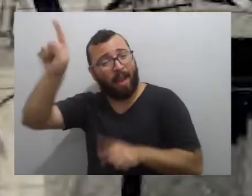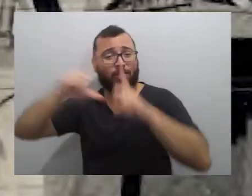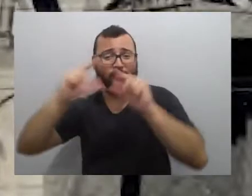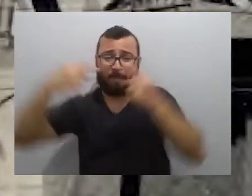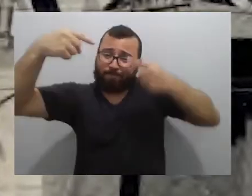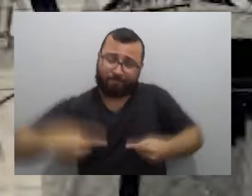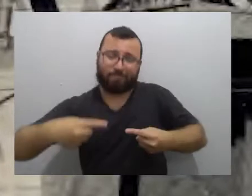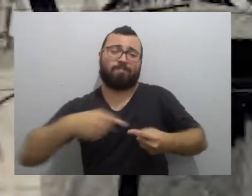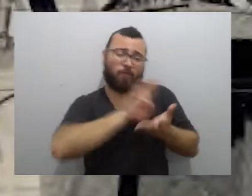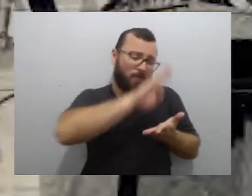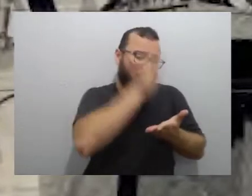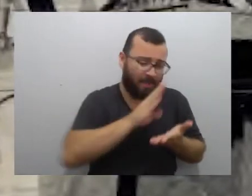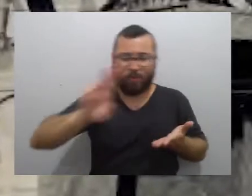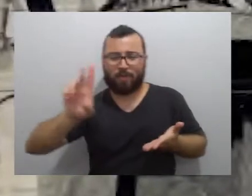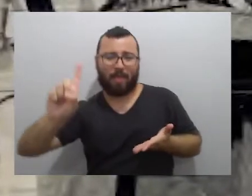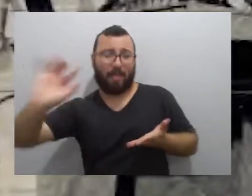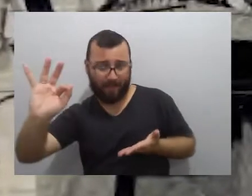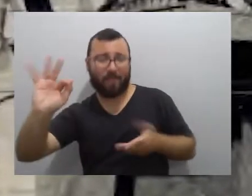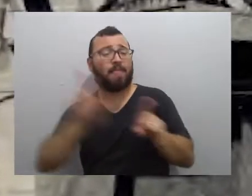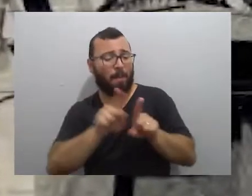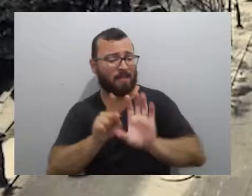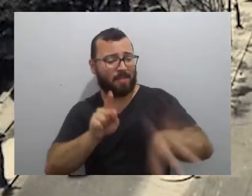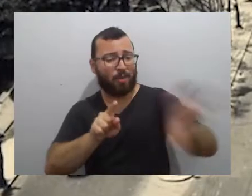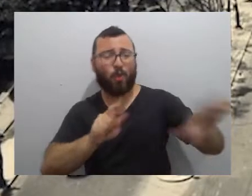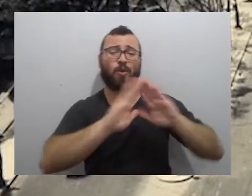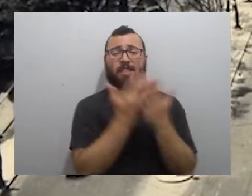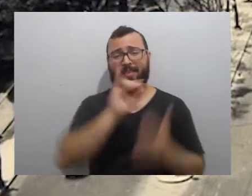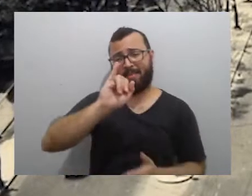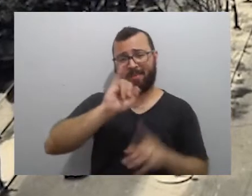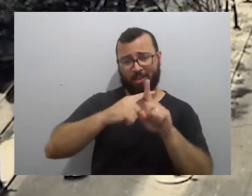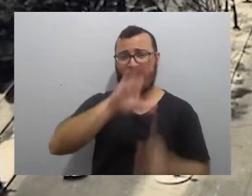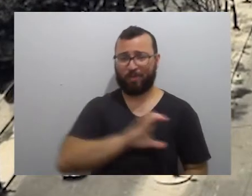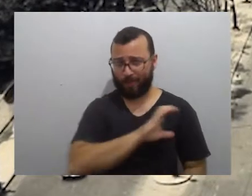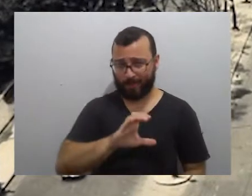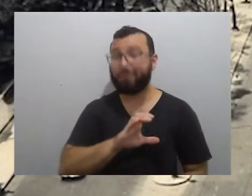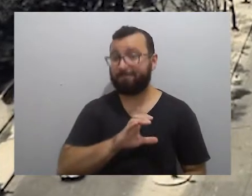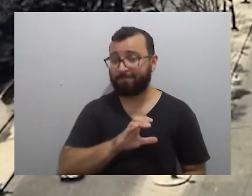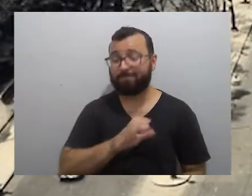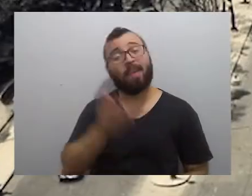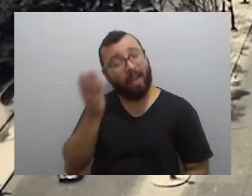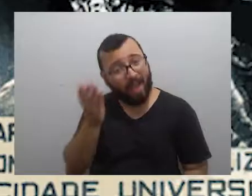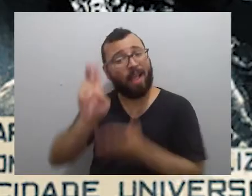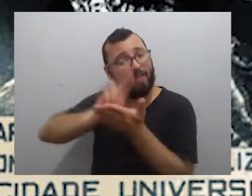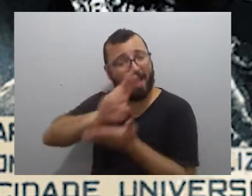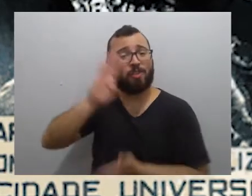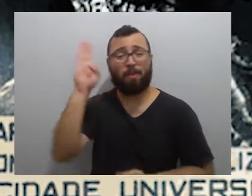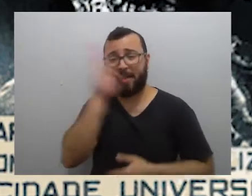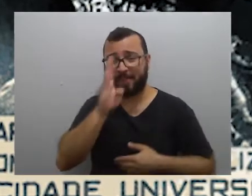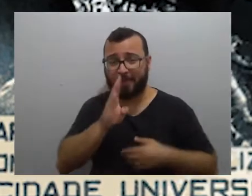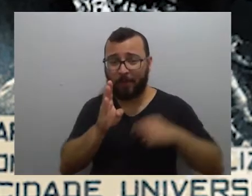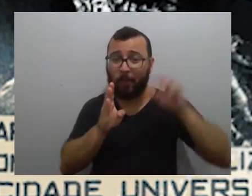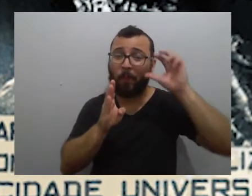Em 1945, o Palácio Universitário passou a integrar a universidade. Logo depois, a Ilha do